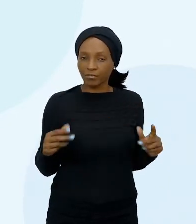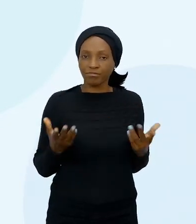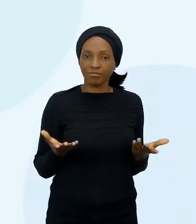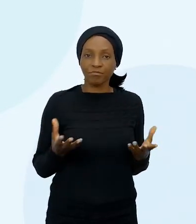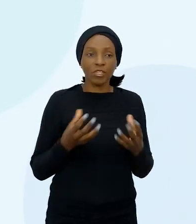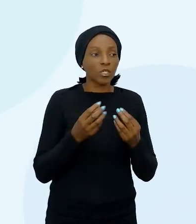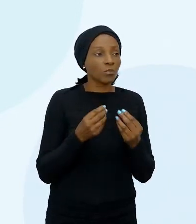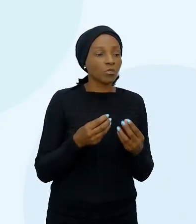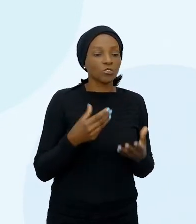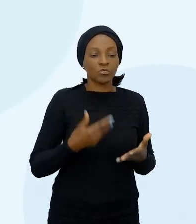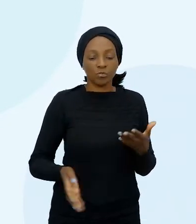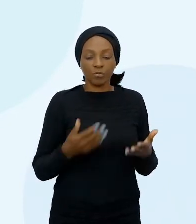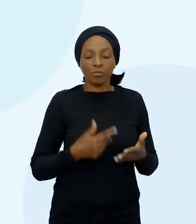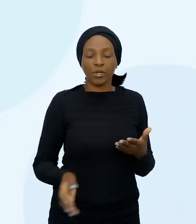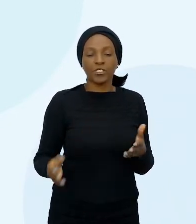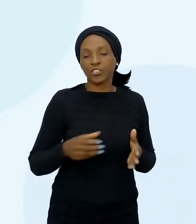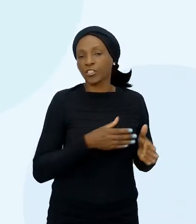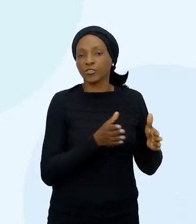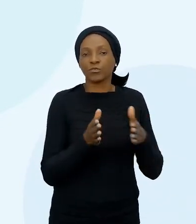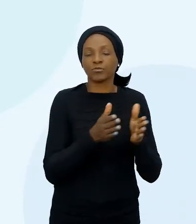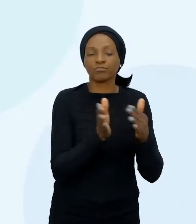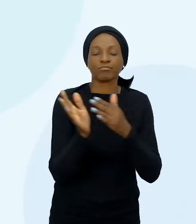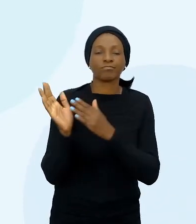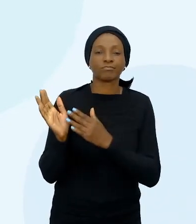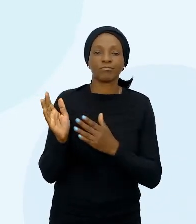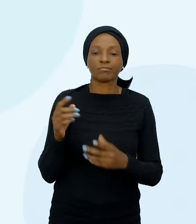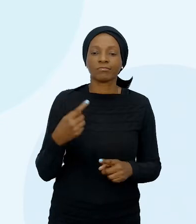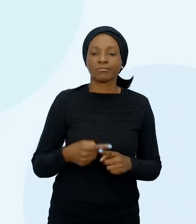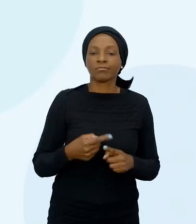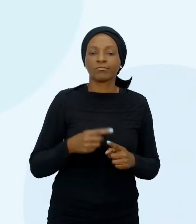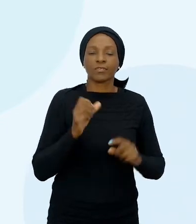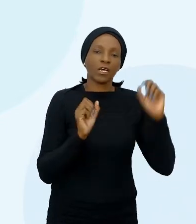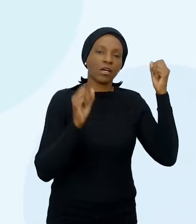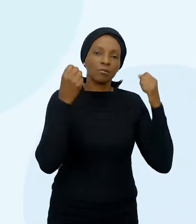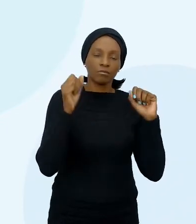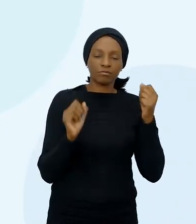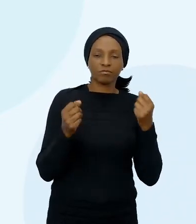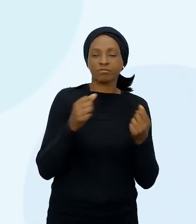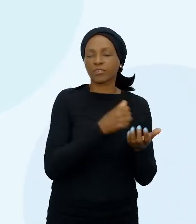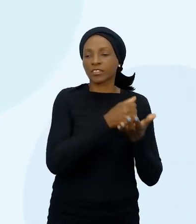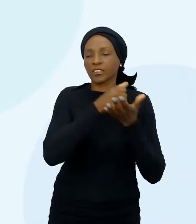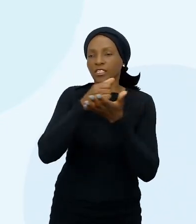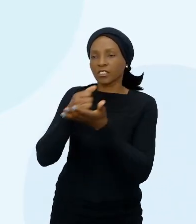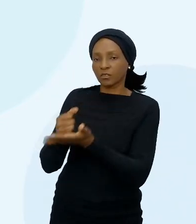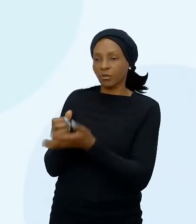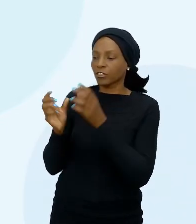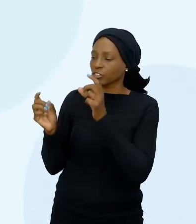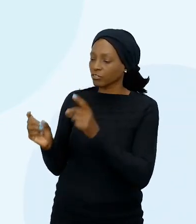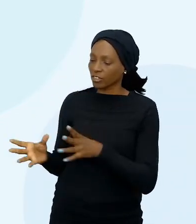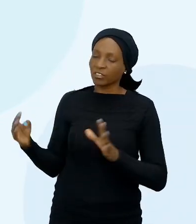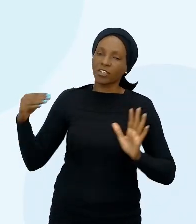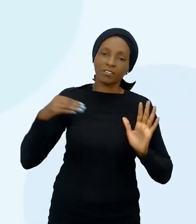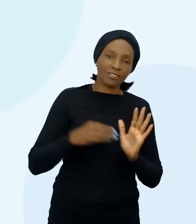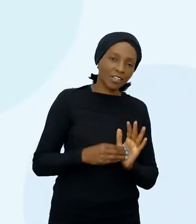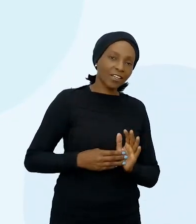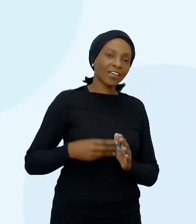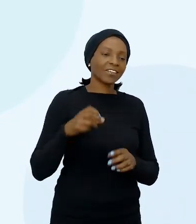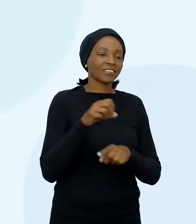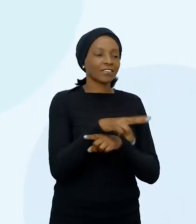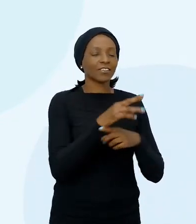desperdiçada no percurso, né? Desde o momento da sua produção, fabricação, transporte, venda, até chegar